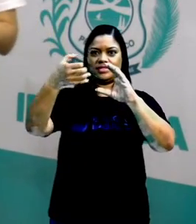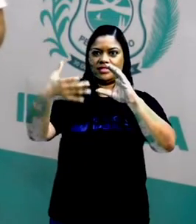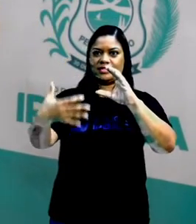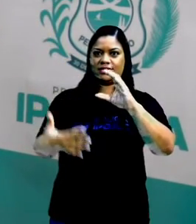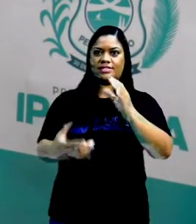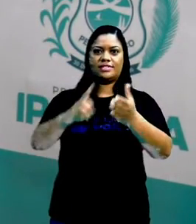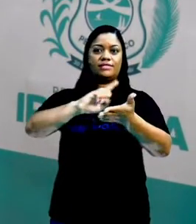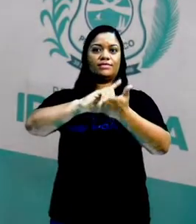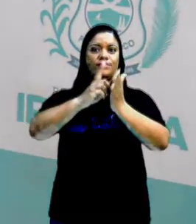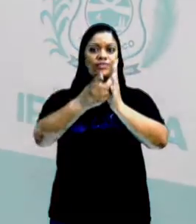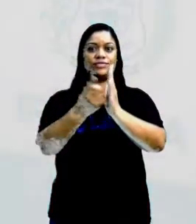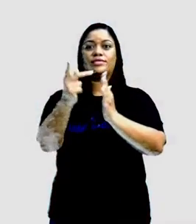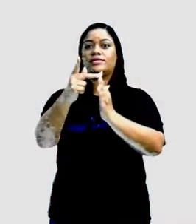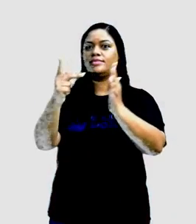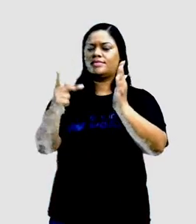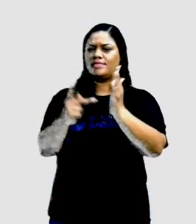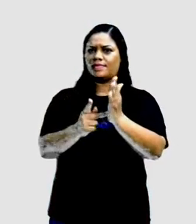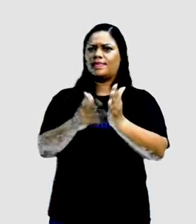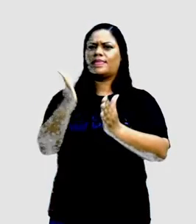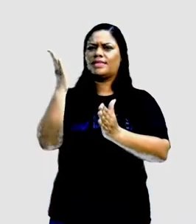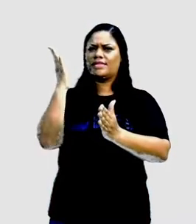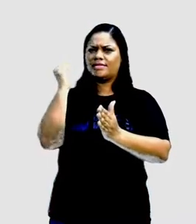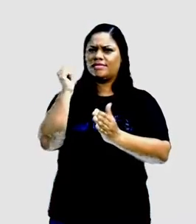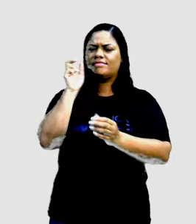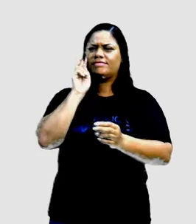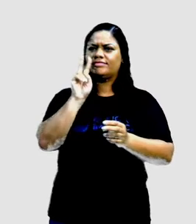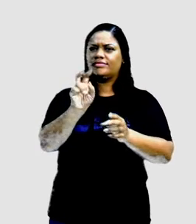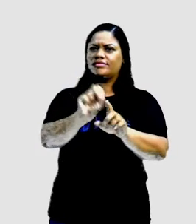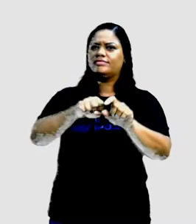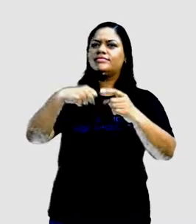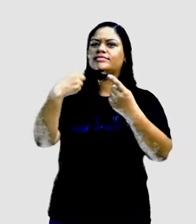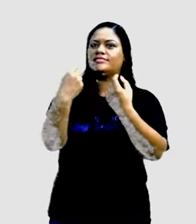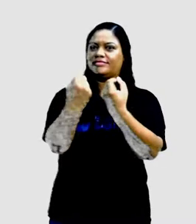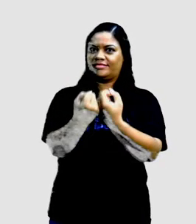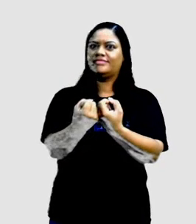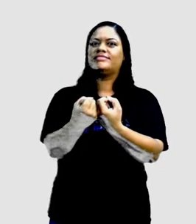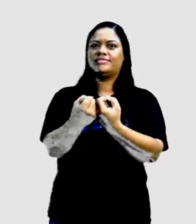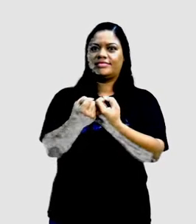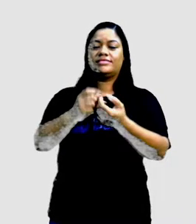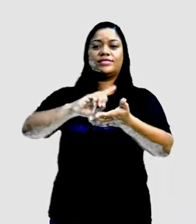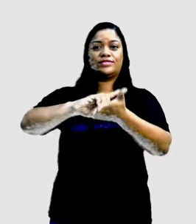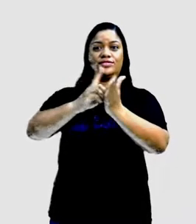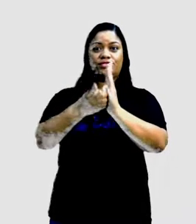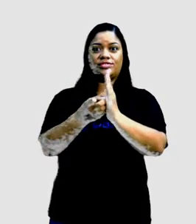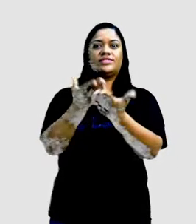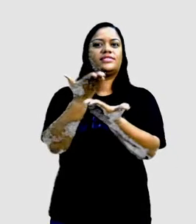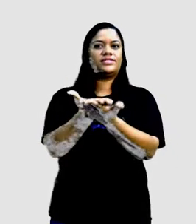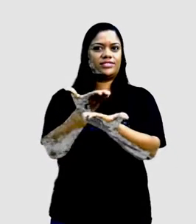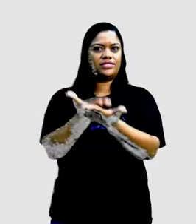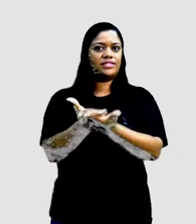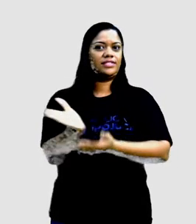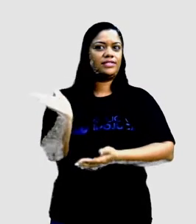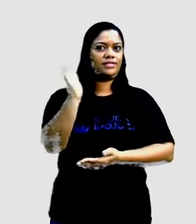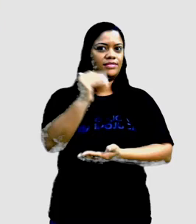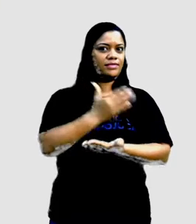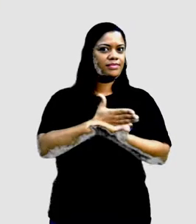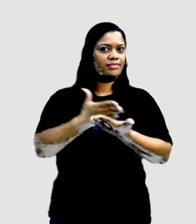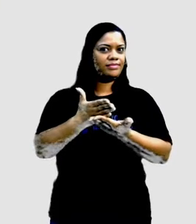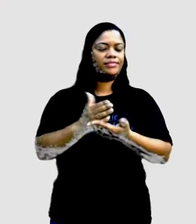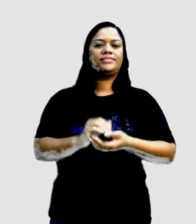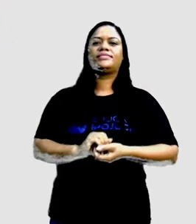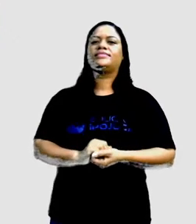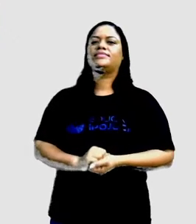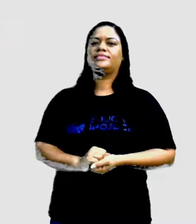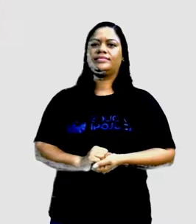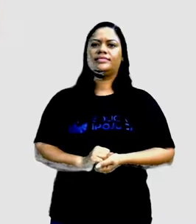do gênero poema e identificar a função social do gênero em estudo. Então vamos lá, pessoal.